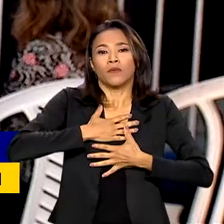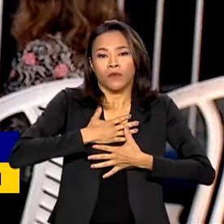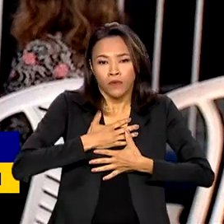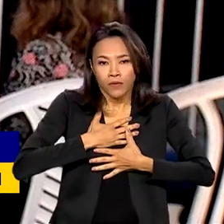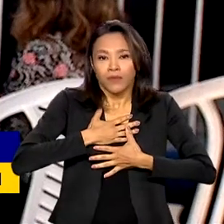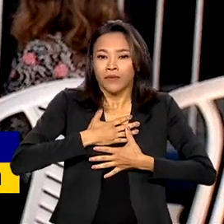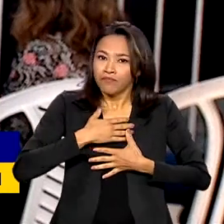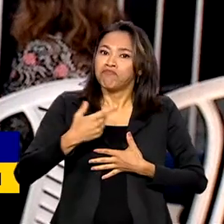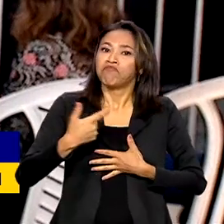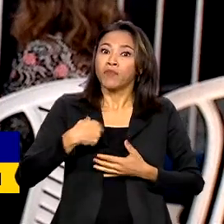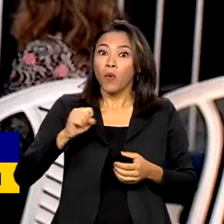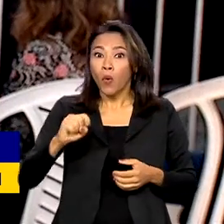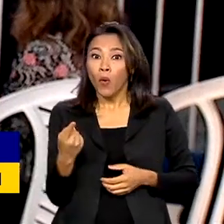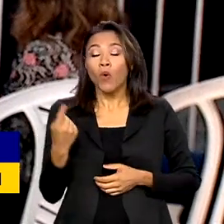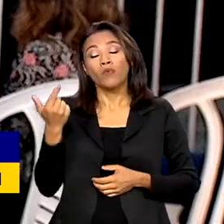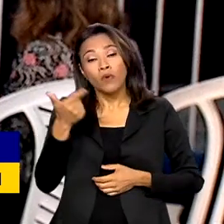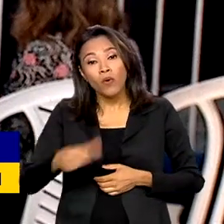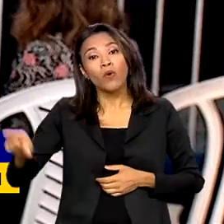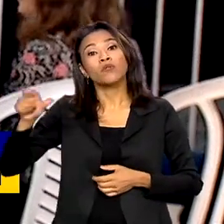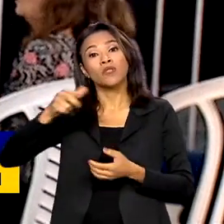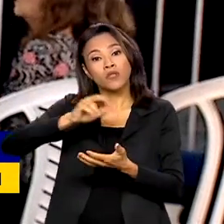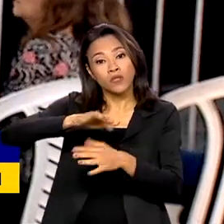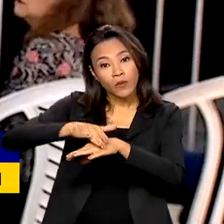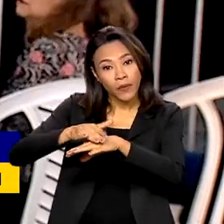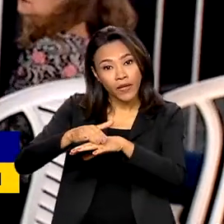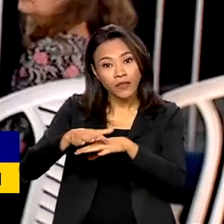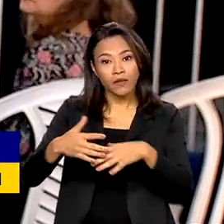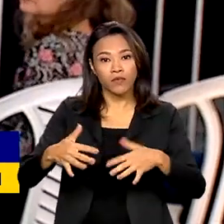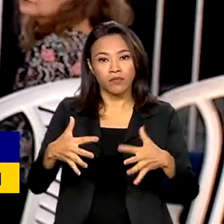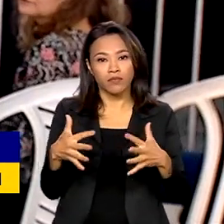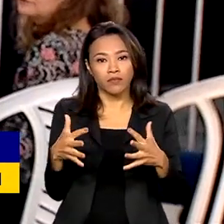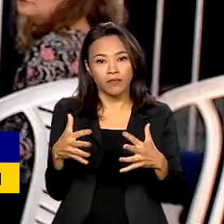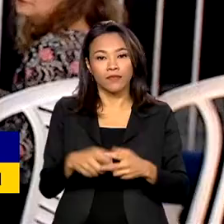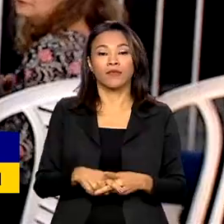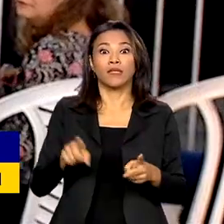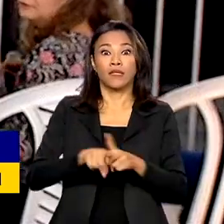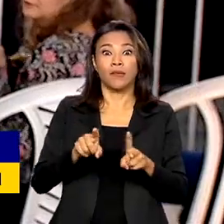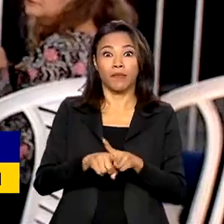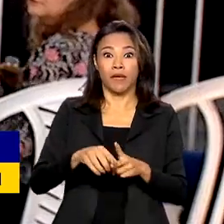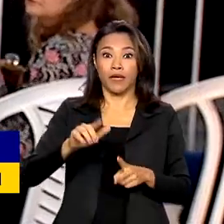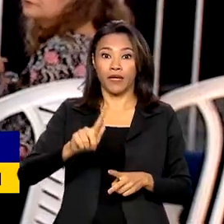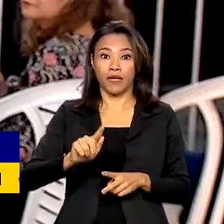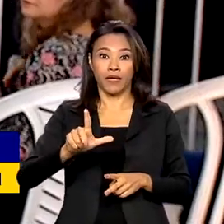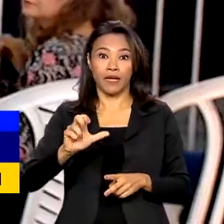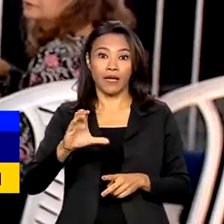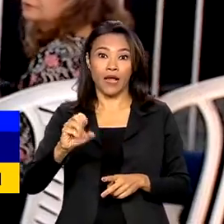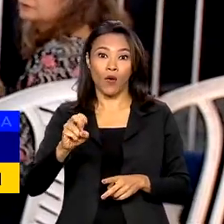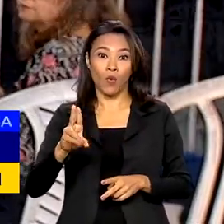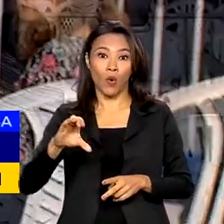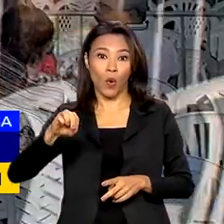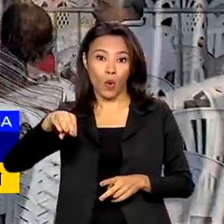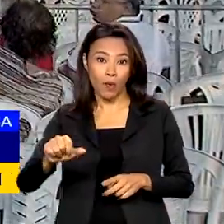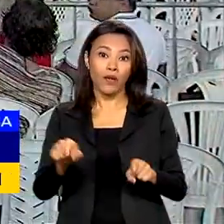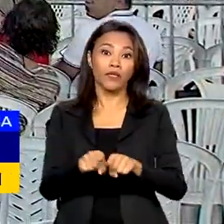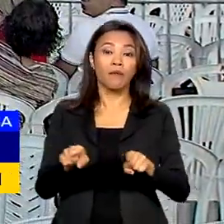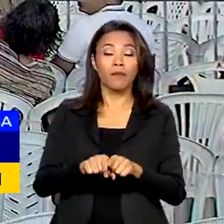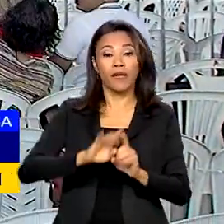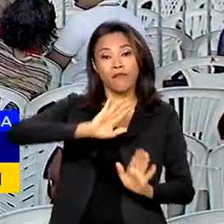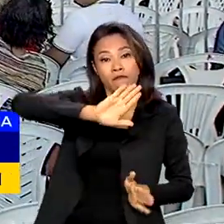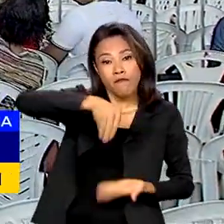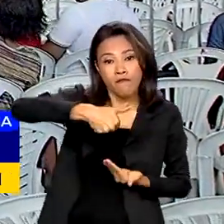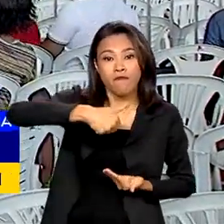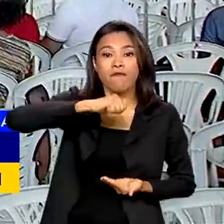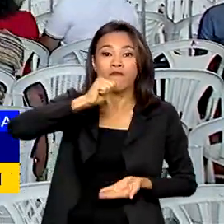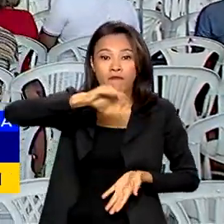preços subsidiados para outras doenças, como mal de Parkinson e glaucoma, além de fraldas geriátricas. Mais cedo,